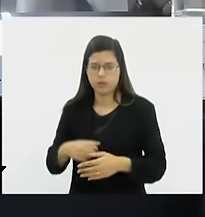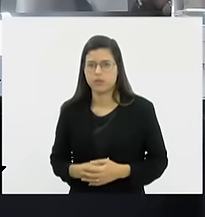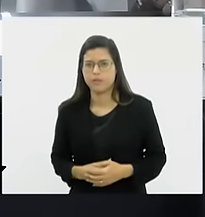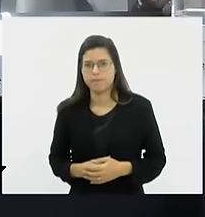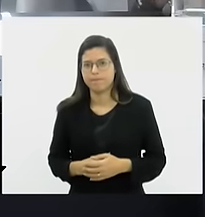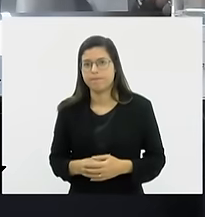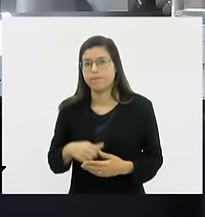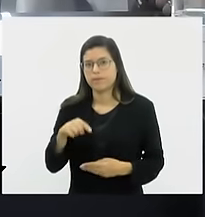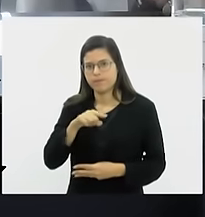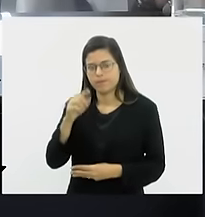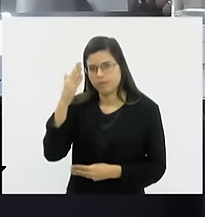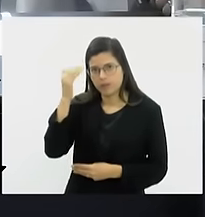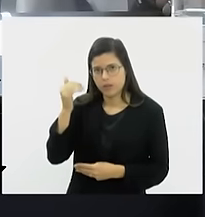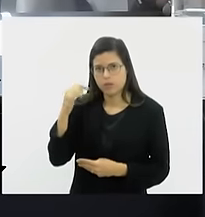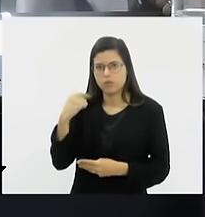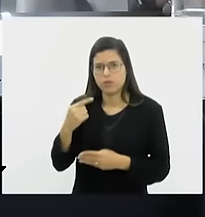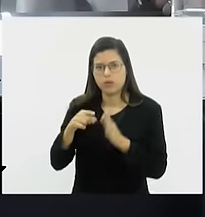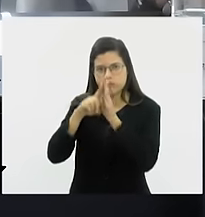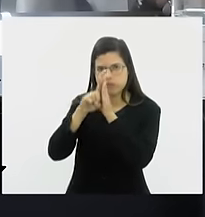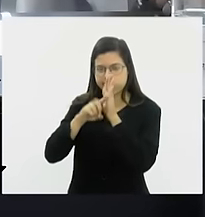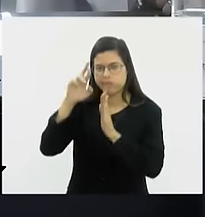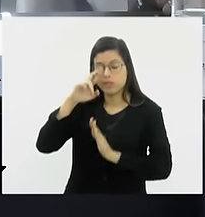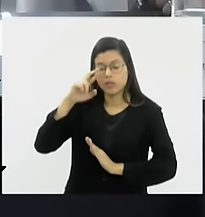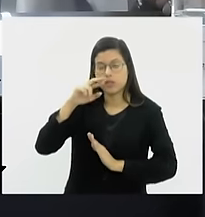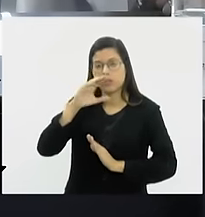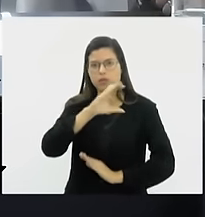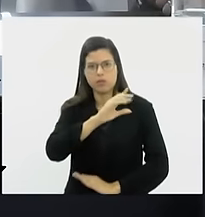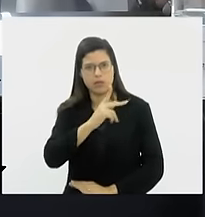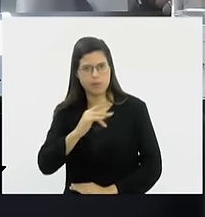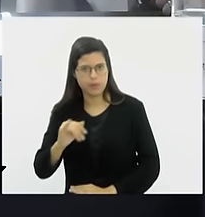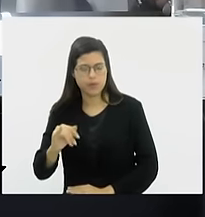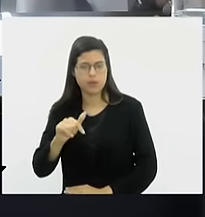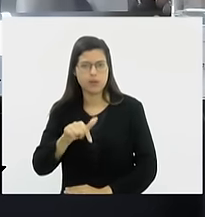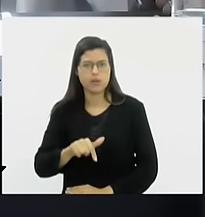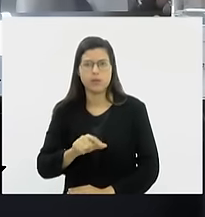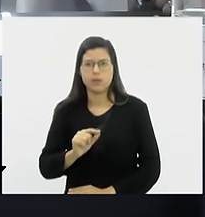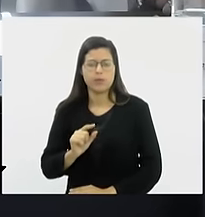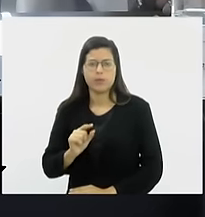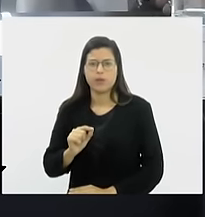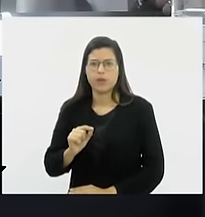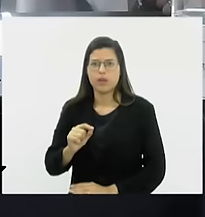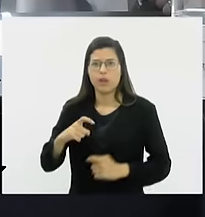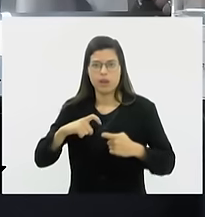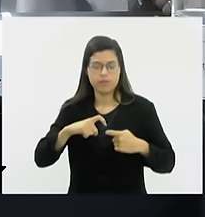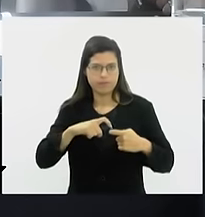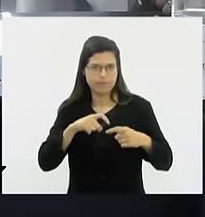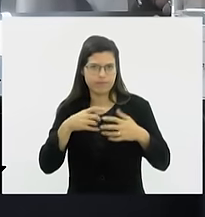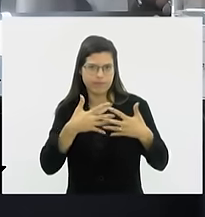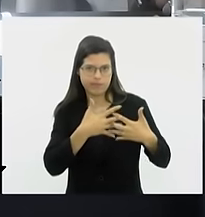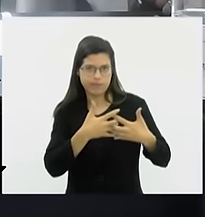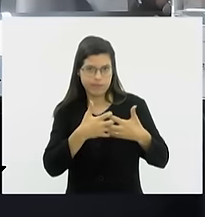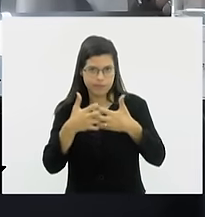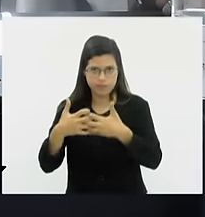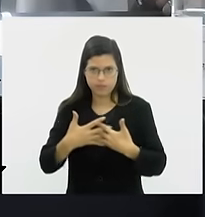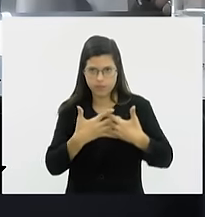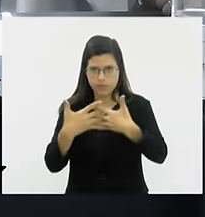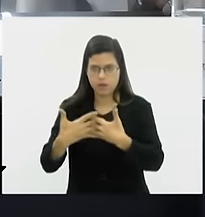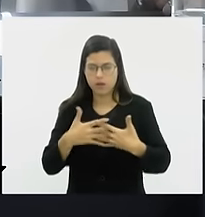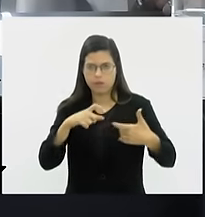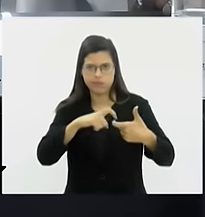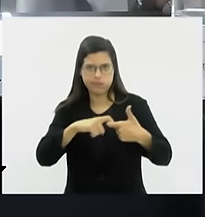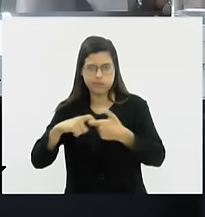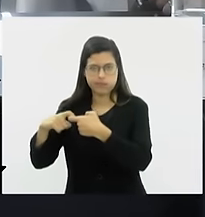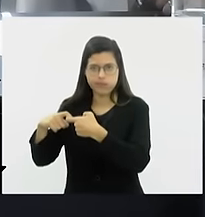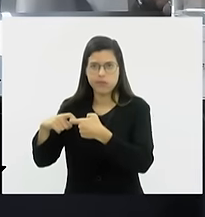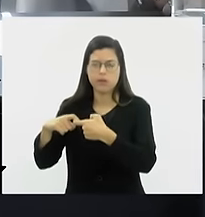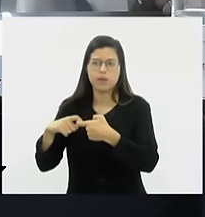nós apuramos nas fiscalizações dessa comissão a operação de reboques com desvio de finalidade, haja